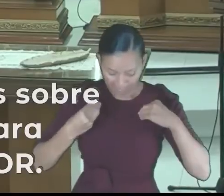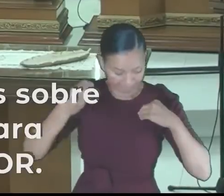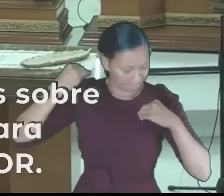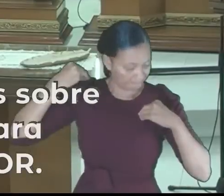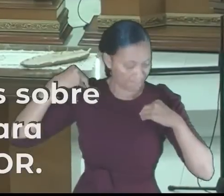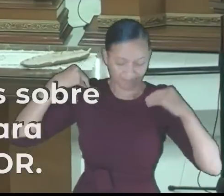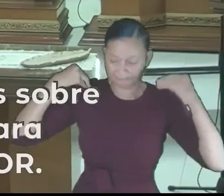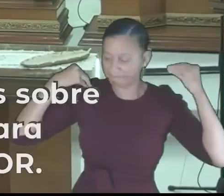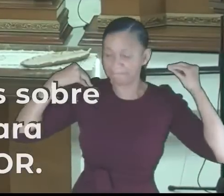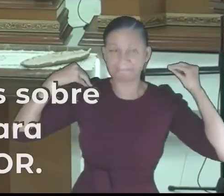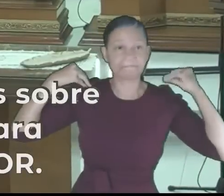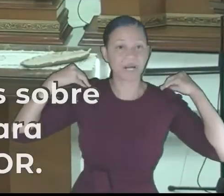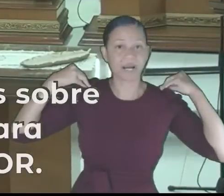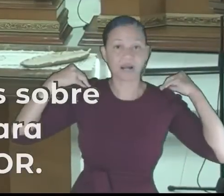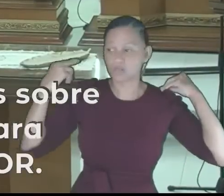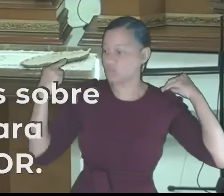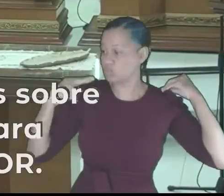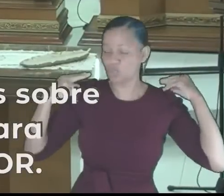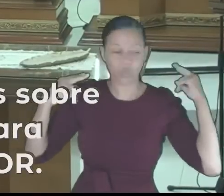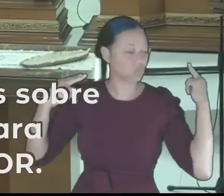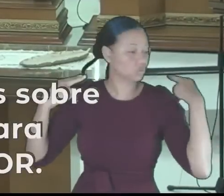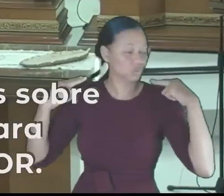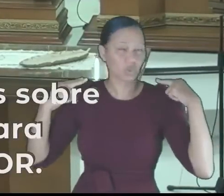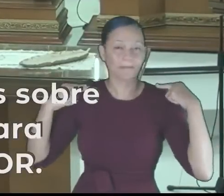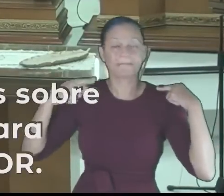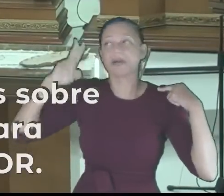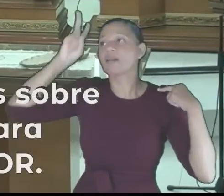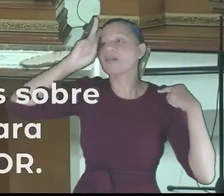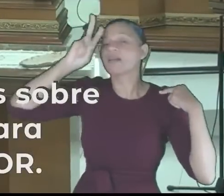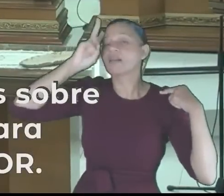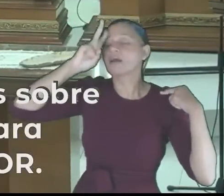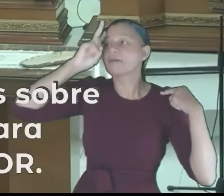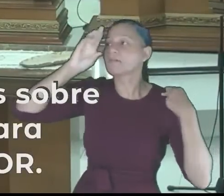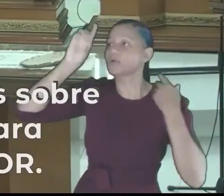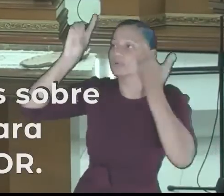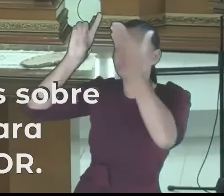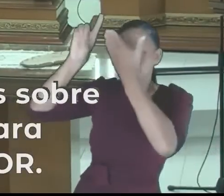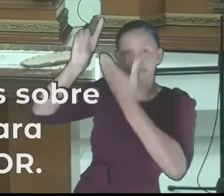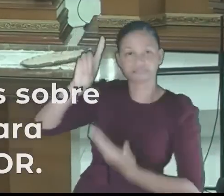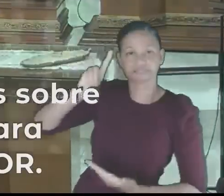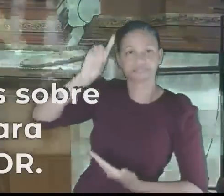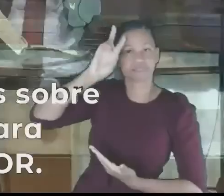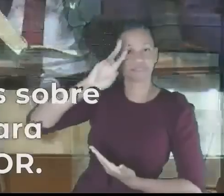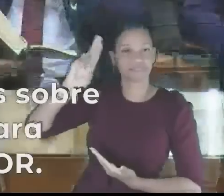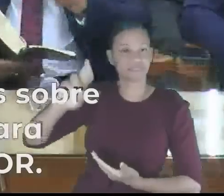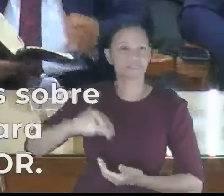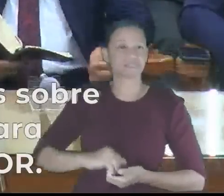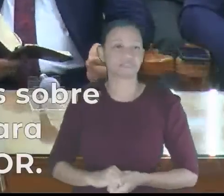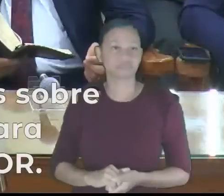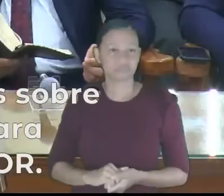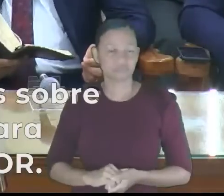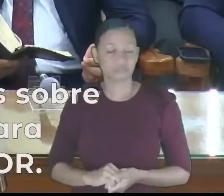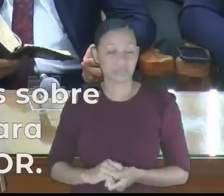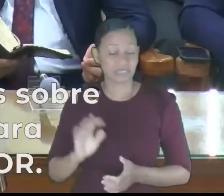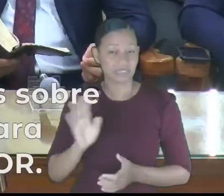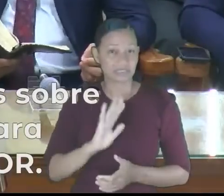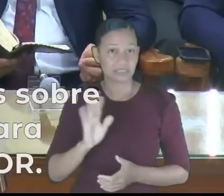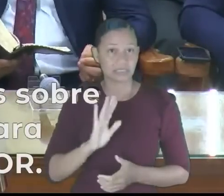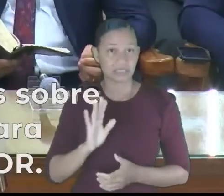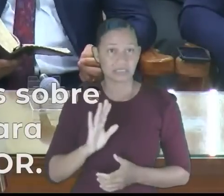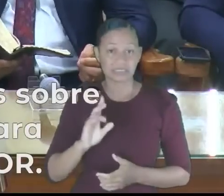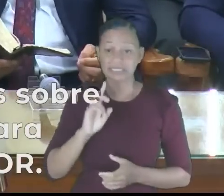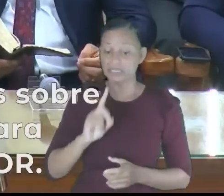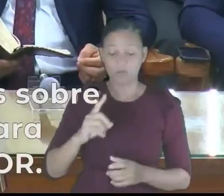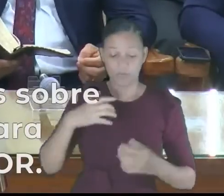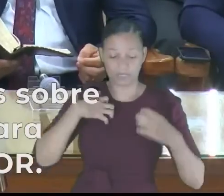ombros, para a memória diante do Senhor. Essas não eram as pedras do peito, essas eram 2